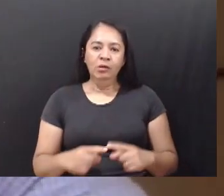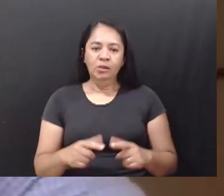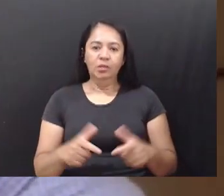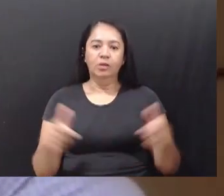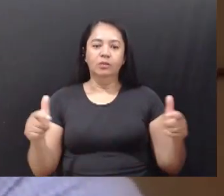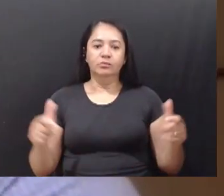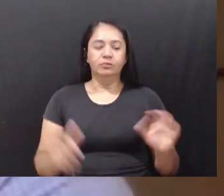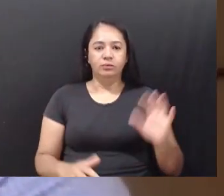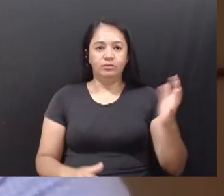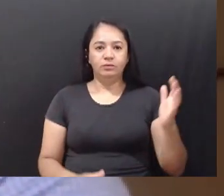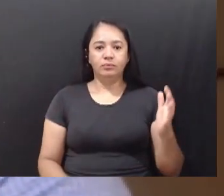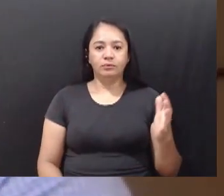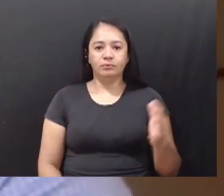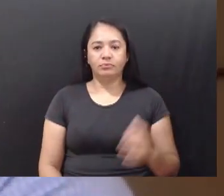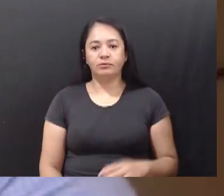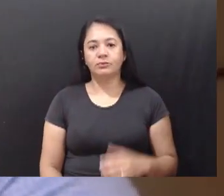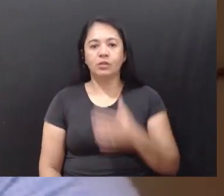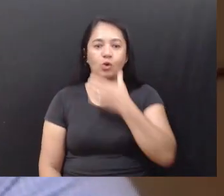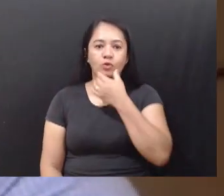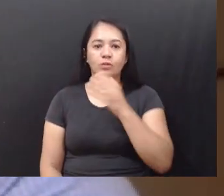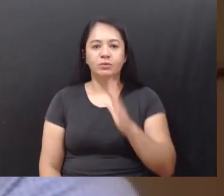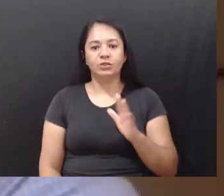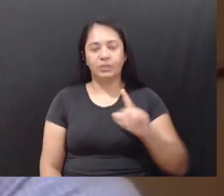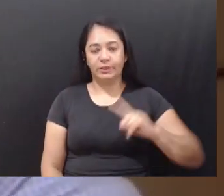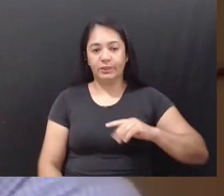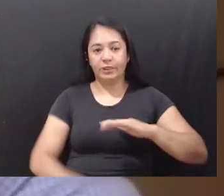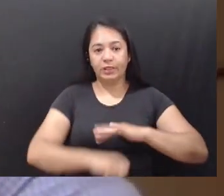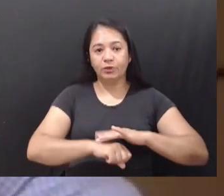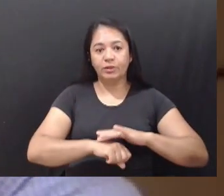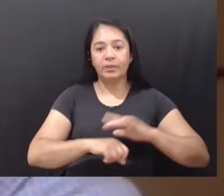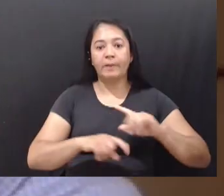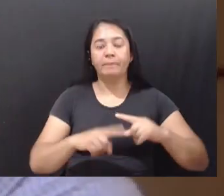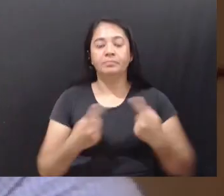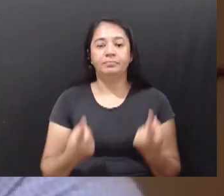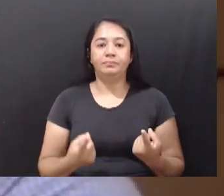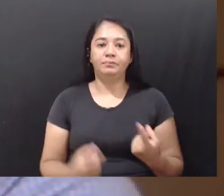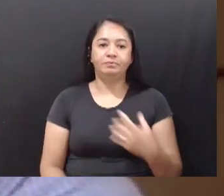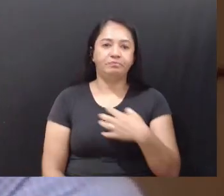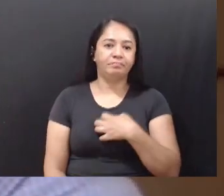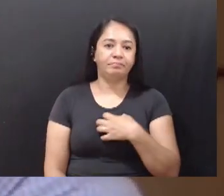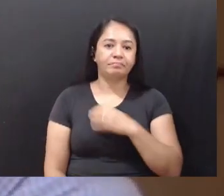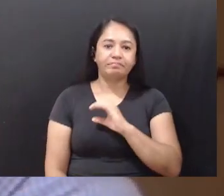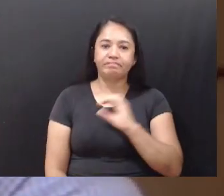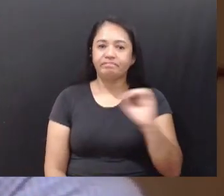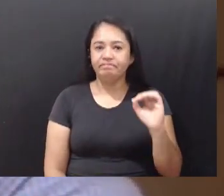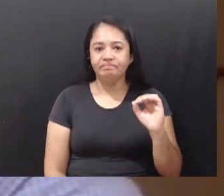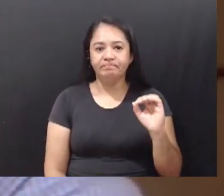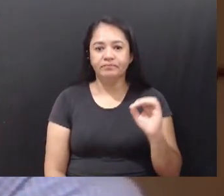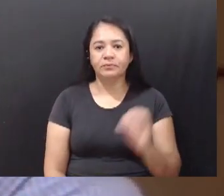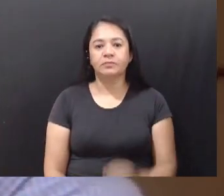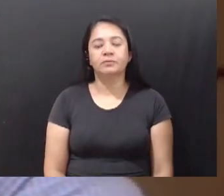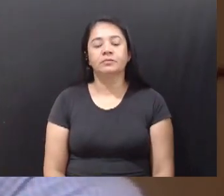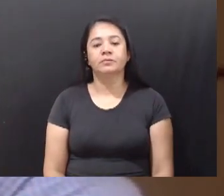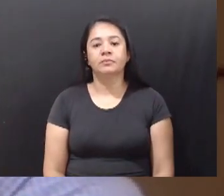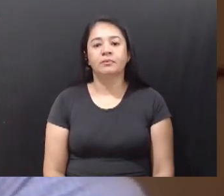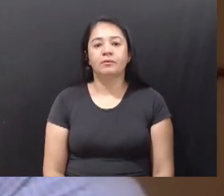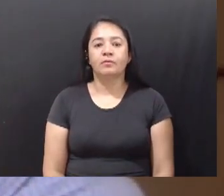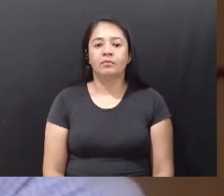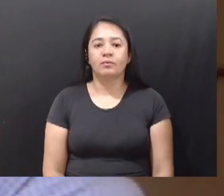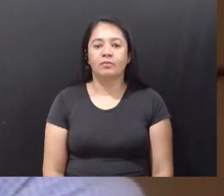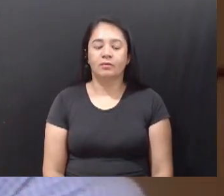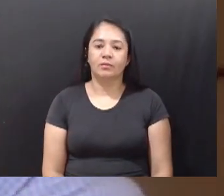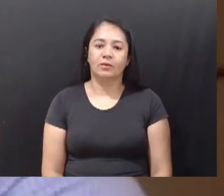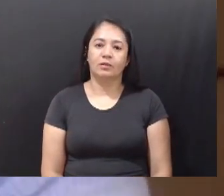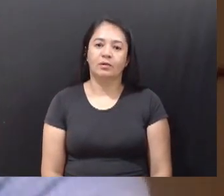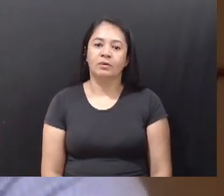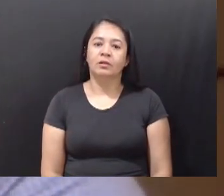Esse é o lado positivo da doença. Então, a maioria dos casos, os quais os homens são portadores da mutação, né,